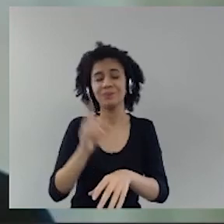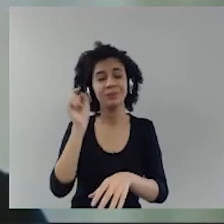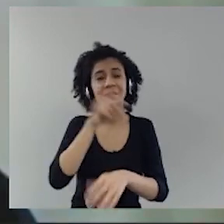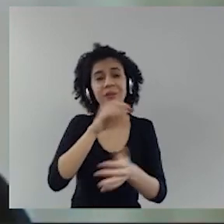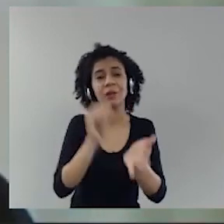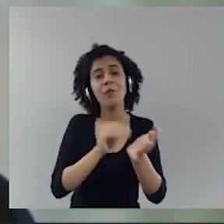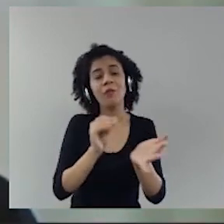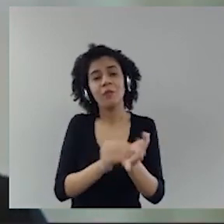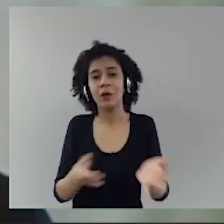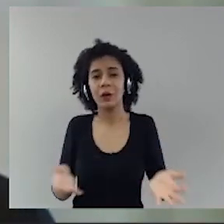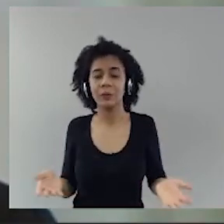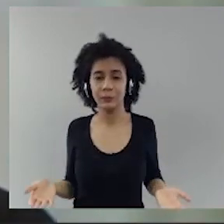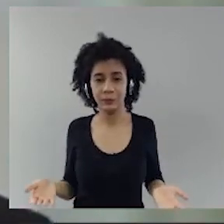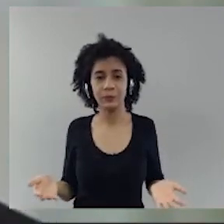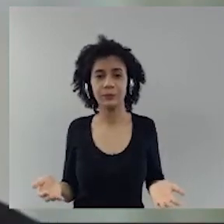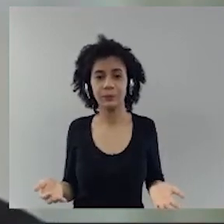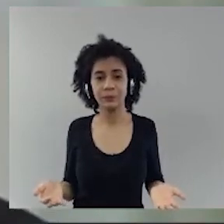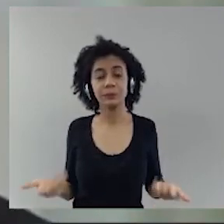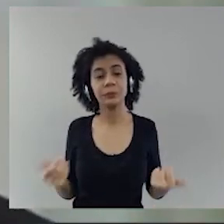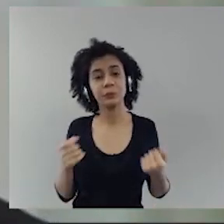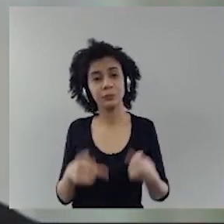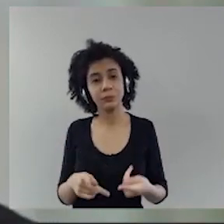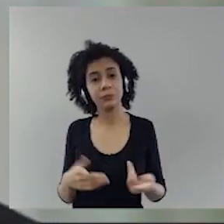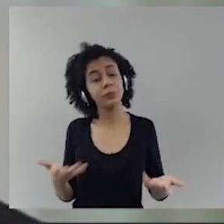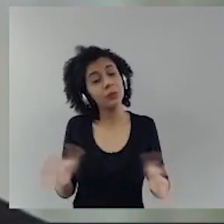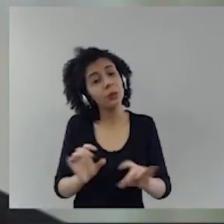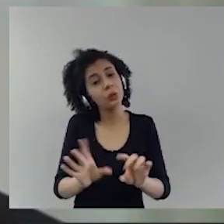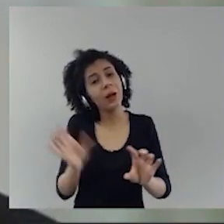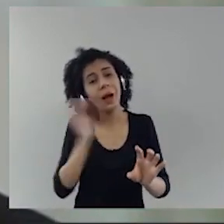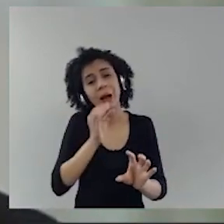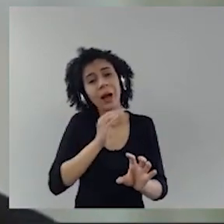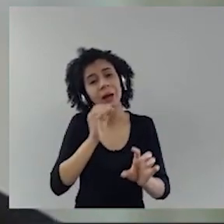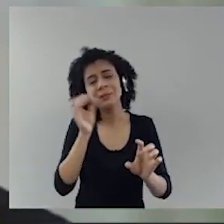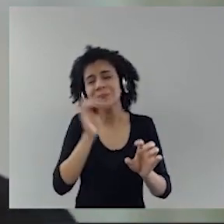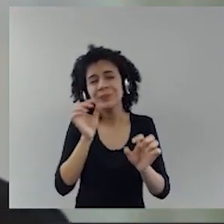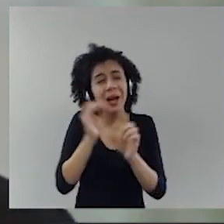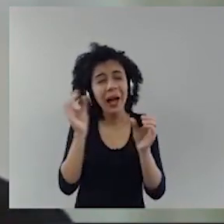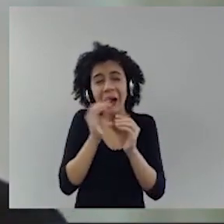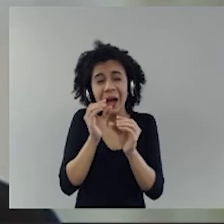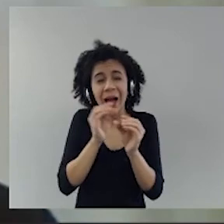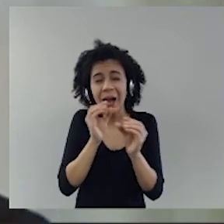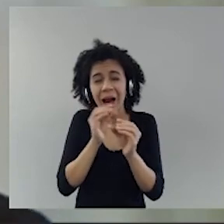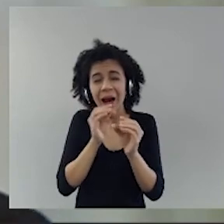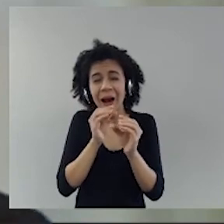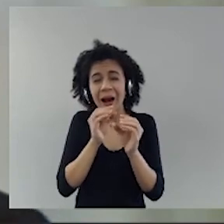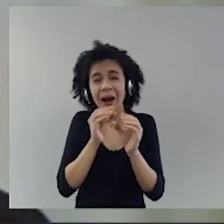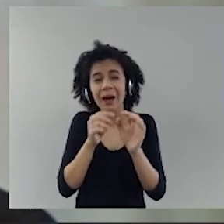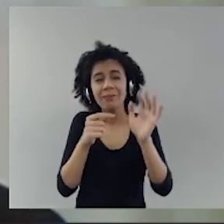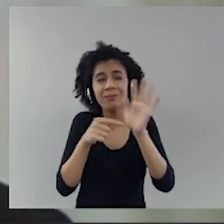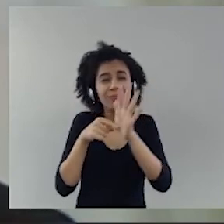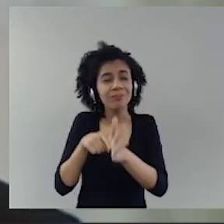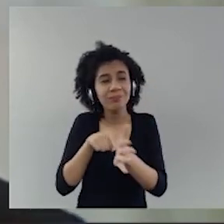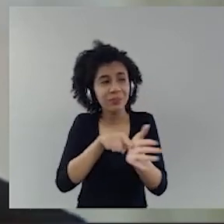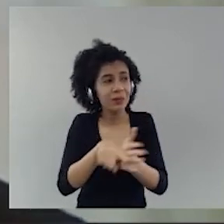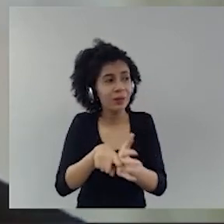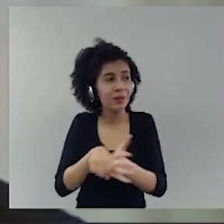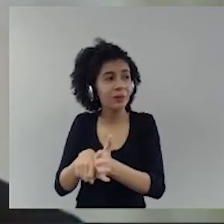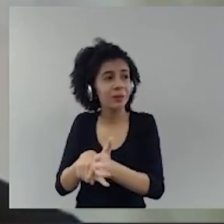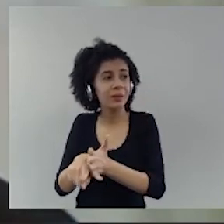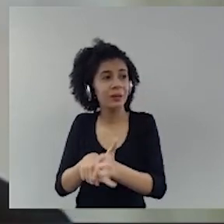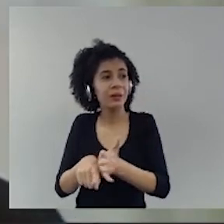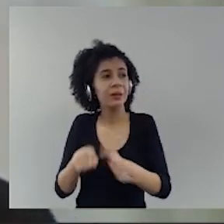dos seus servidores muito bem esta é uma rápida rapidíssimo e despretensiosa análise da